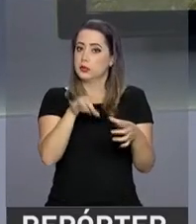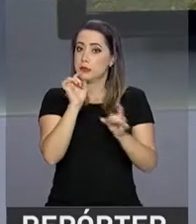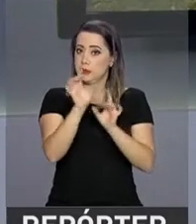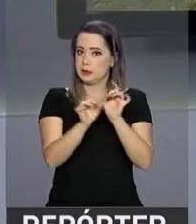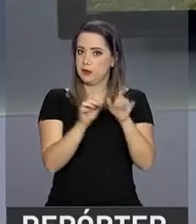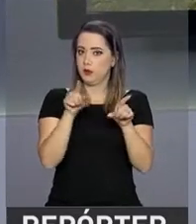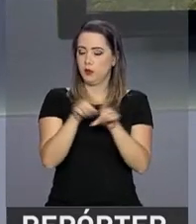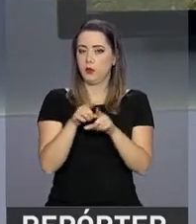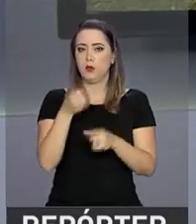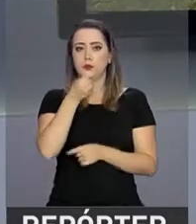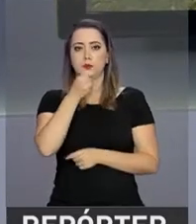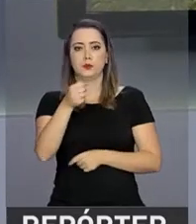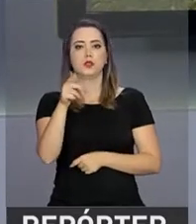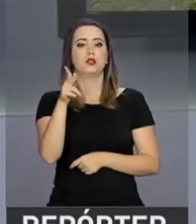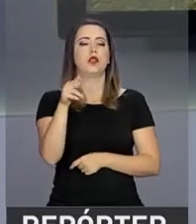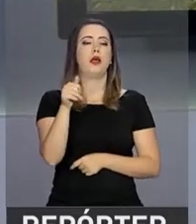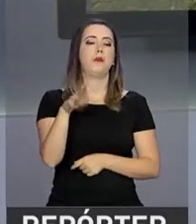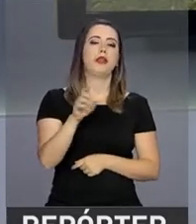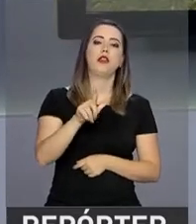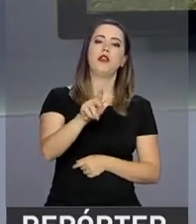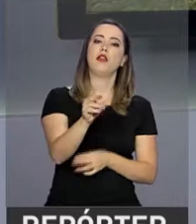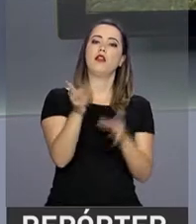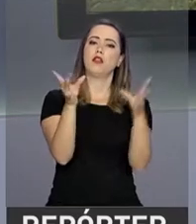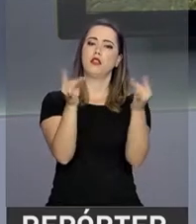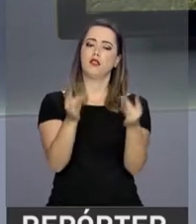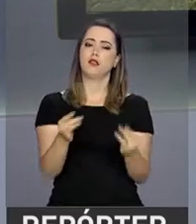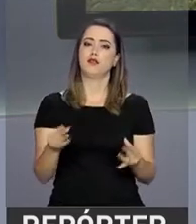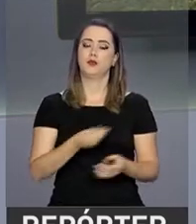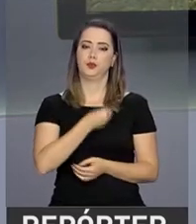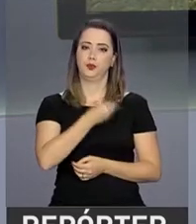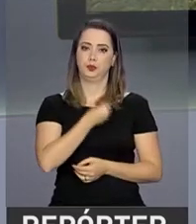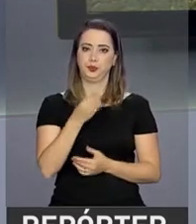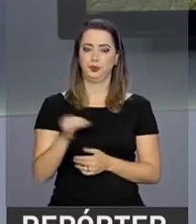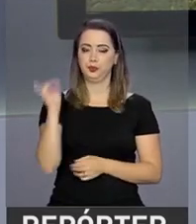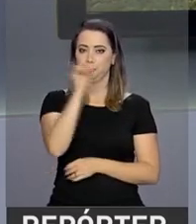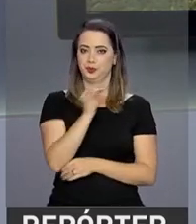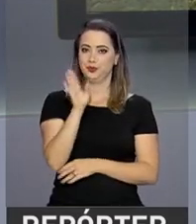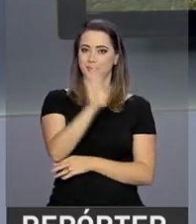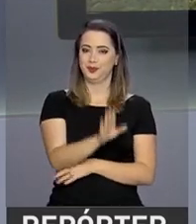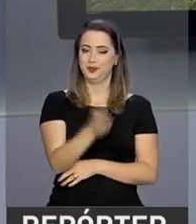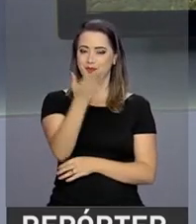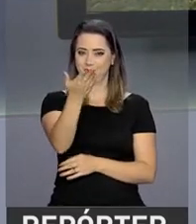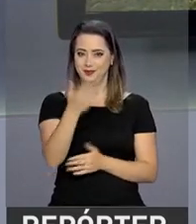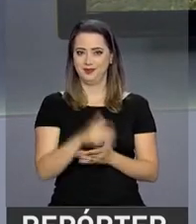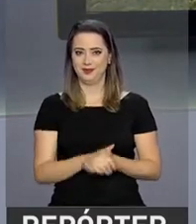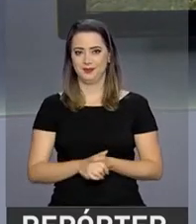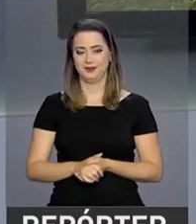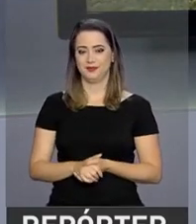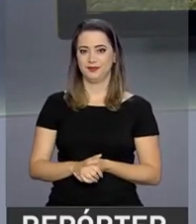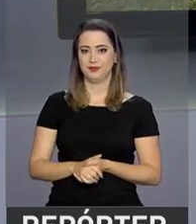Gabriela Noronha, que traz os detalhes ao vivo para a gente. Oi, Gabriela, boa tarde novamente.